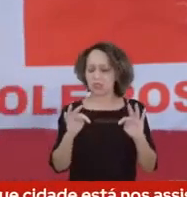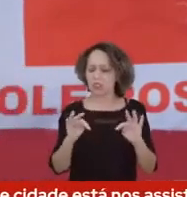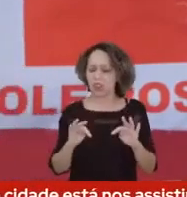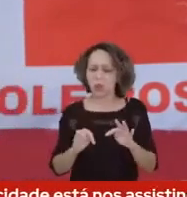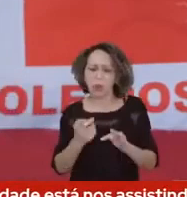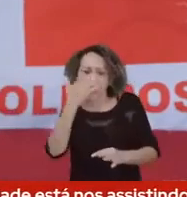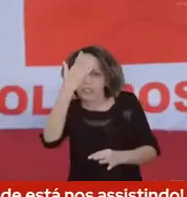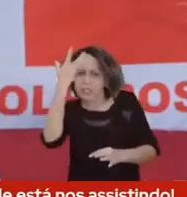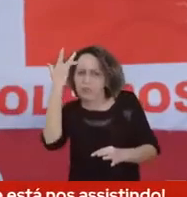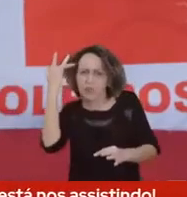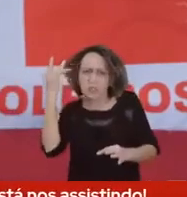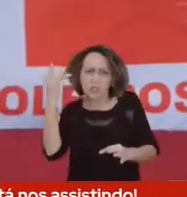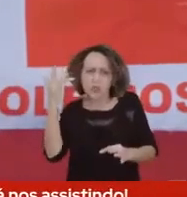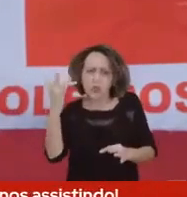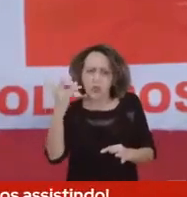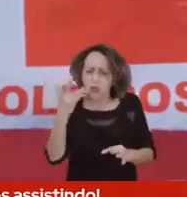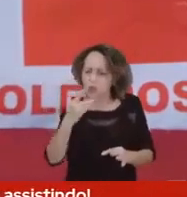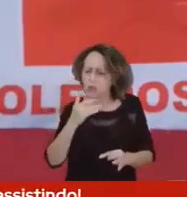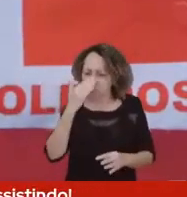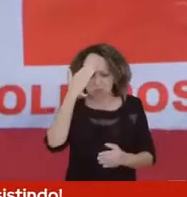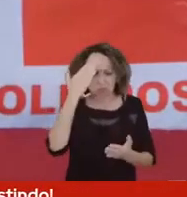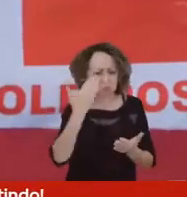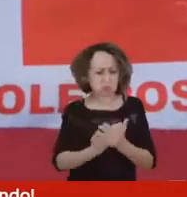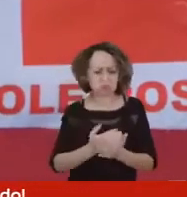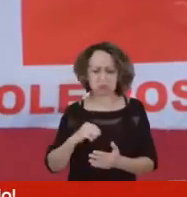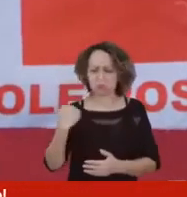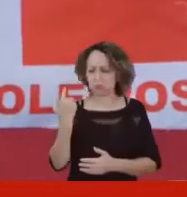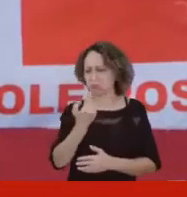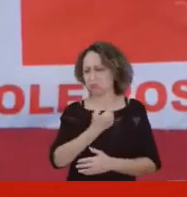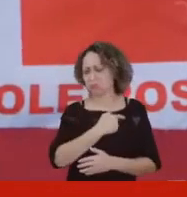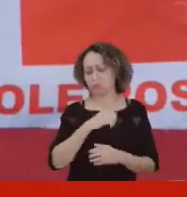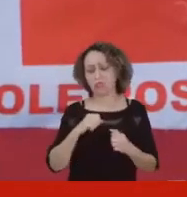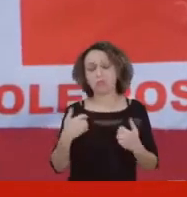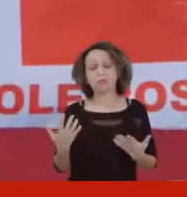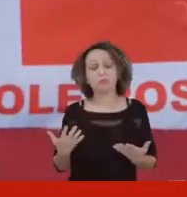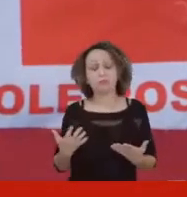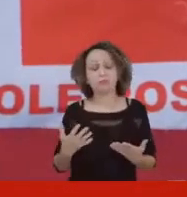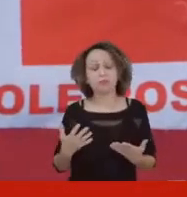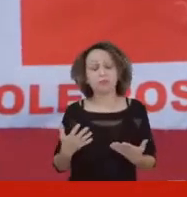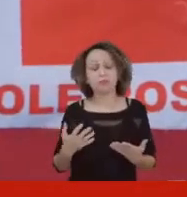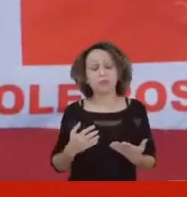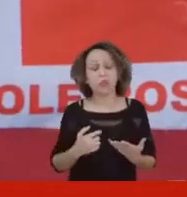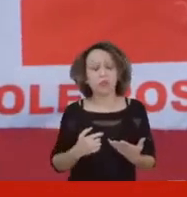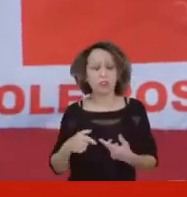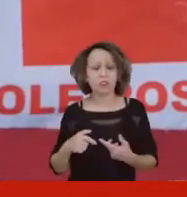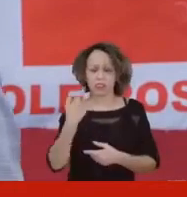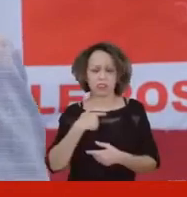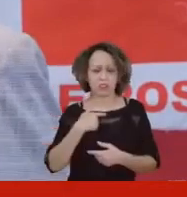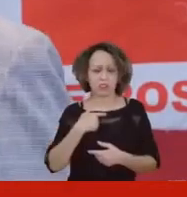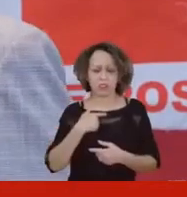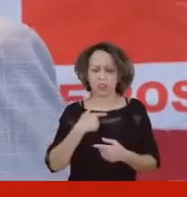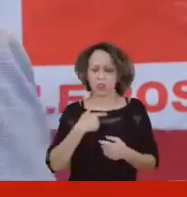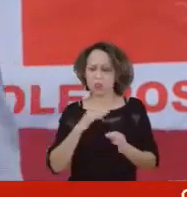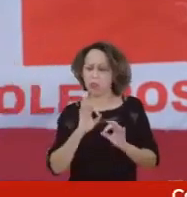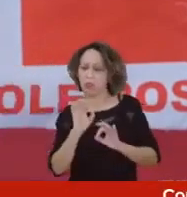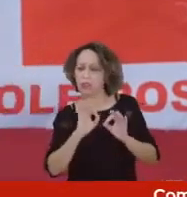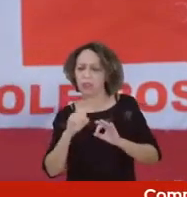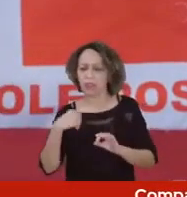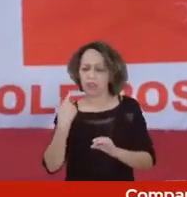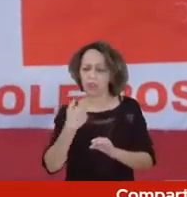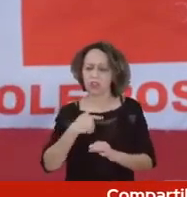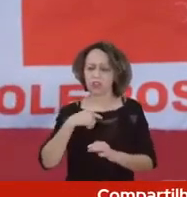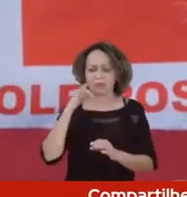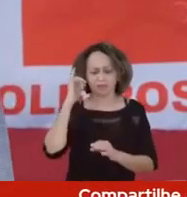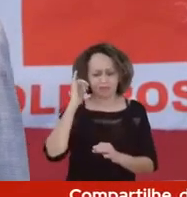não construímos a nossa narrativa. E isso está fazendo com que eu me sinta incomodado. Eu já briguei tanto com o